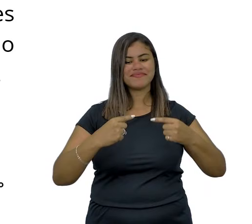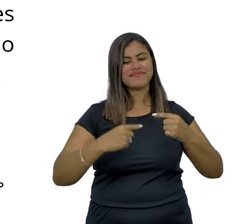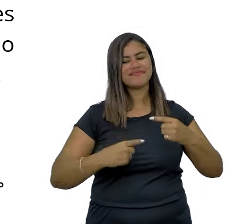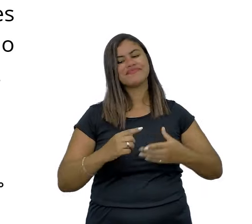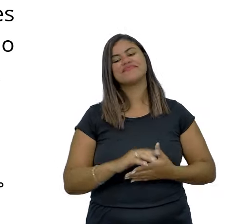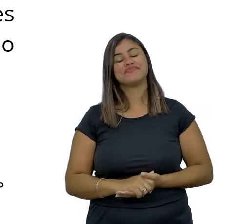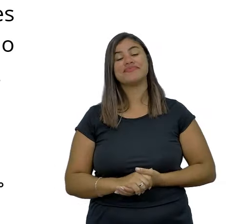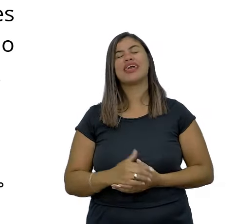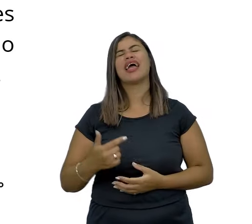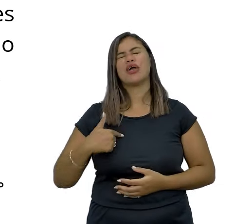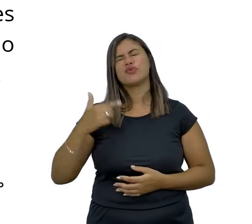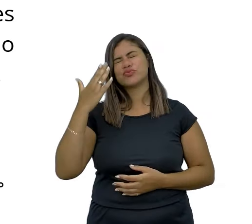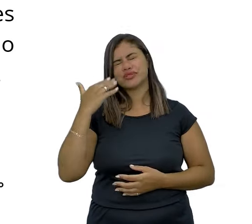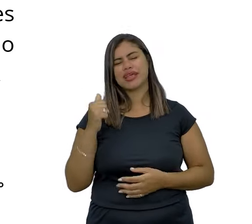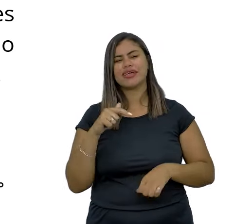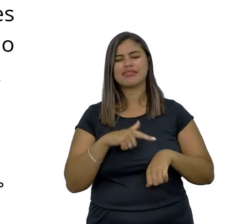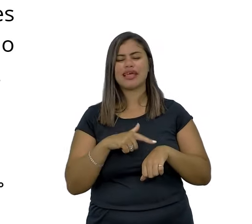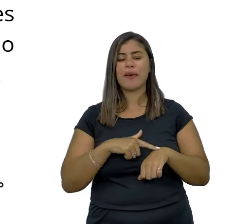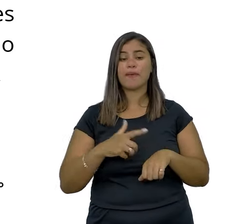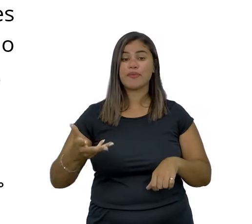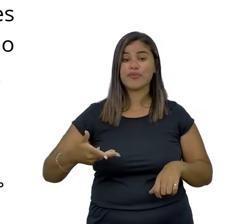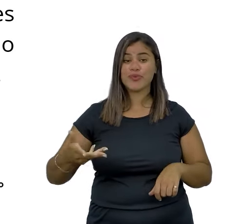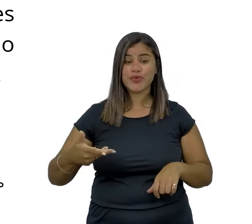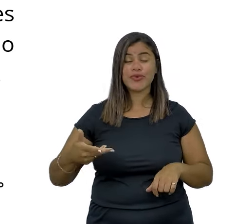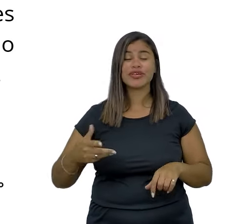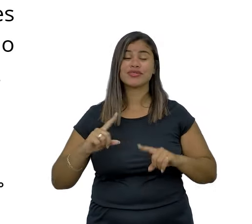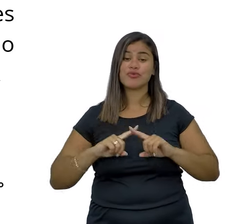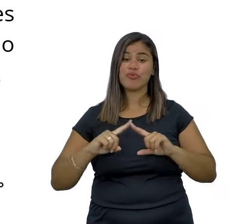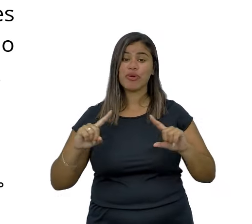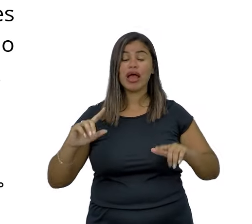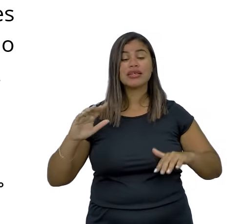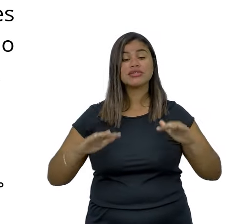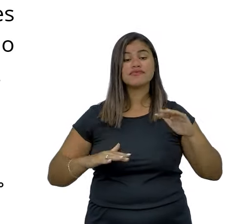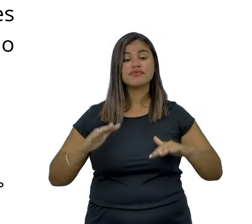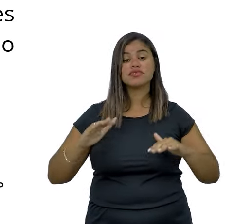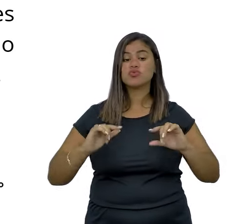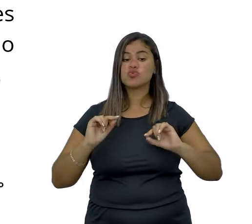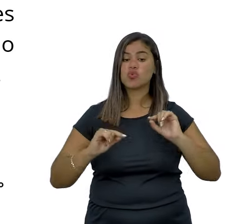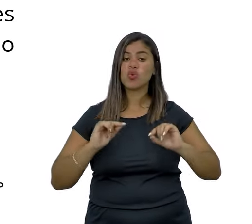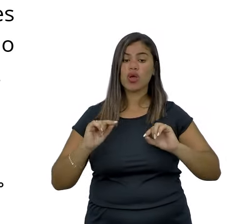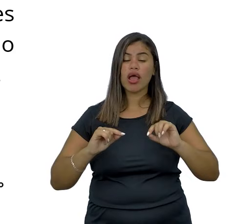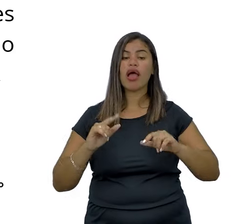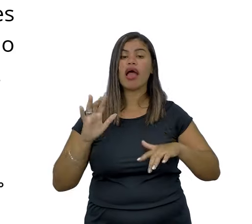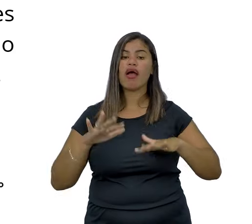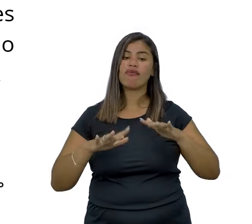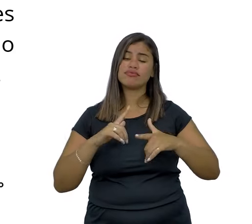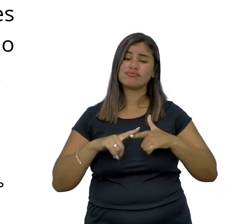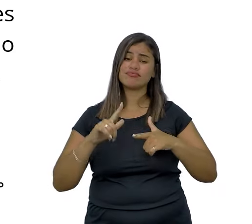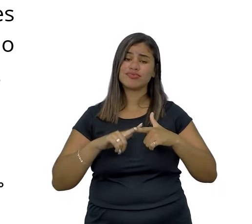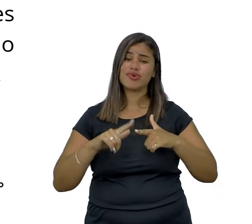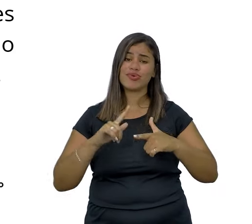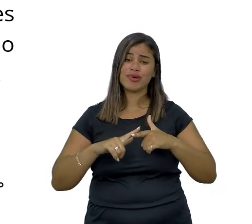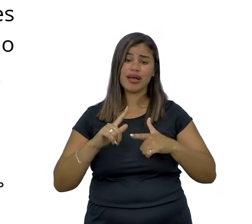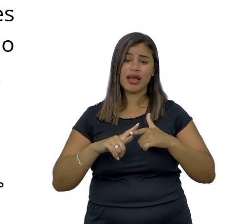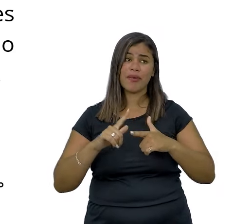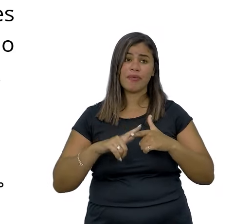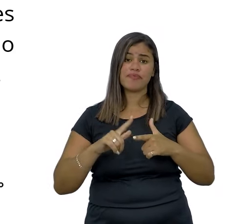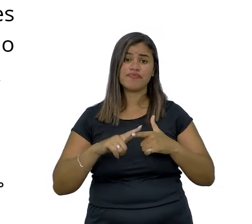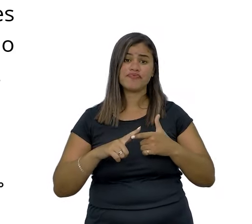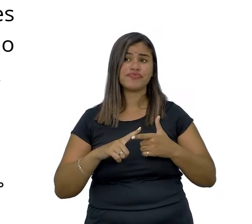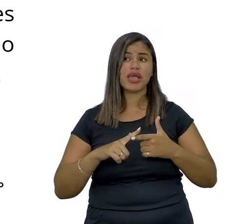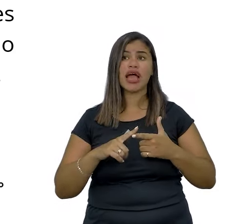vocês aí está bem curtinho na escola, mas, poxa, talvez é o mesmo problema do colega da turma